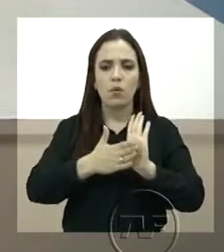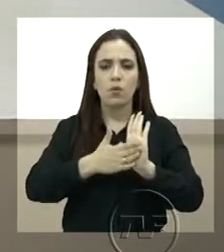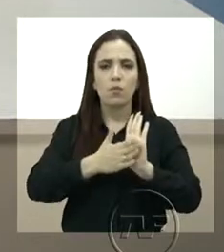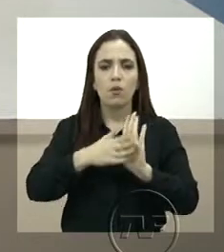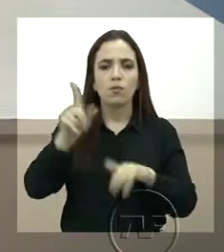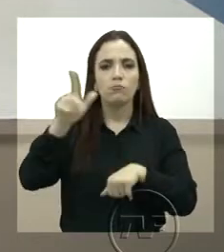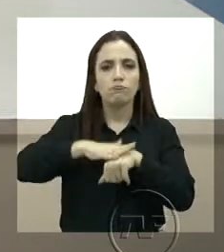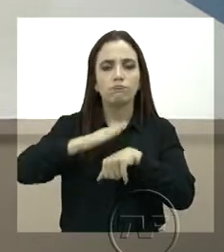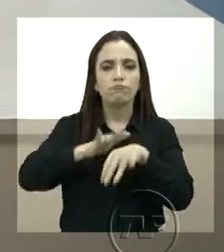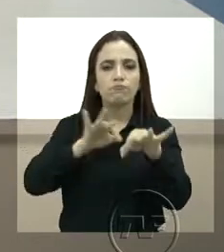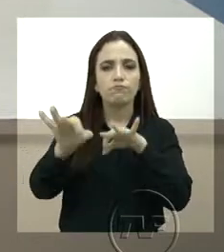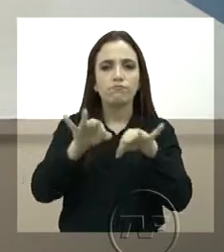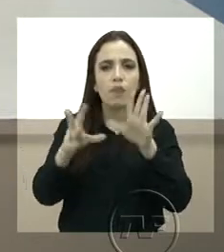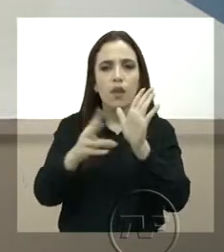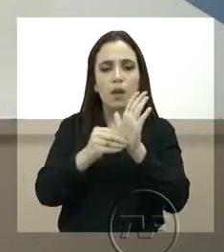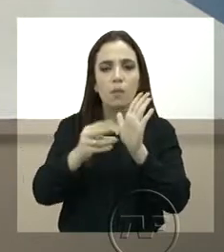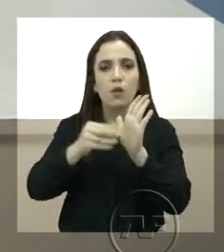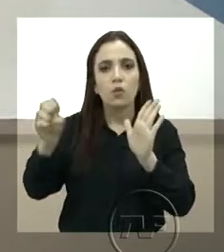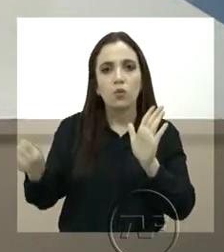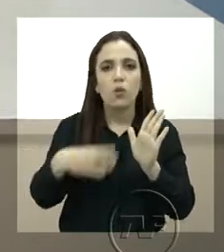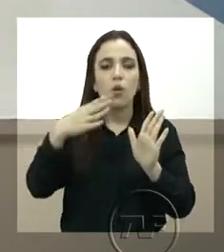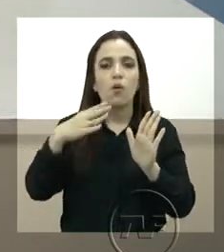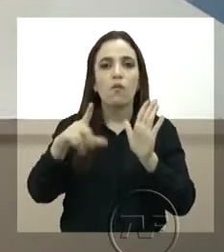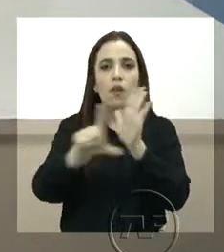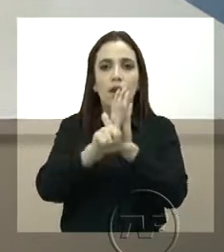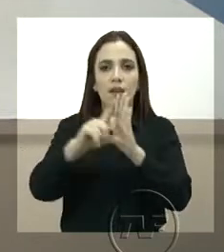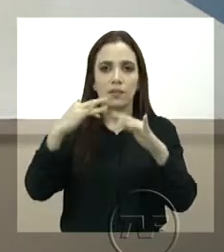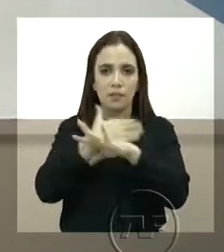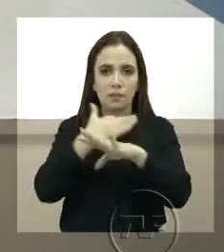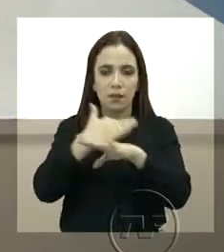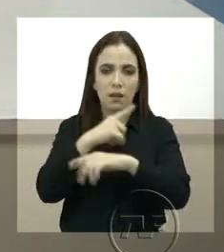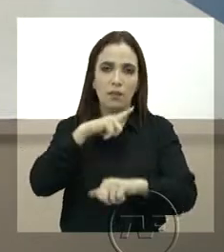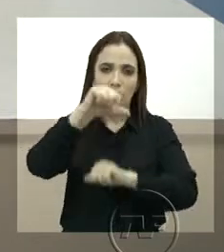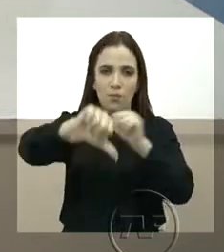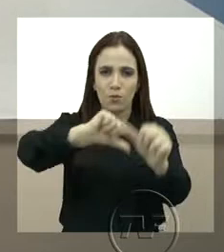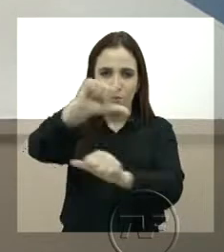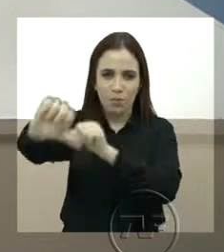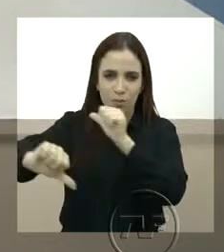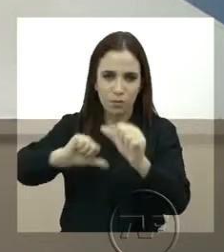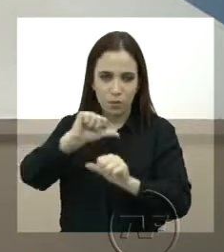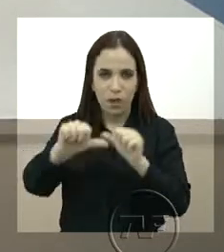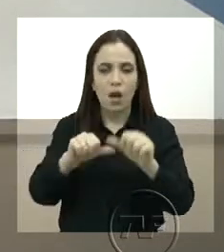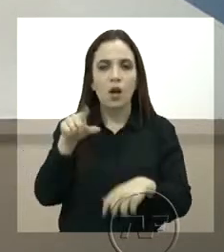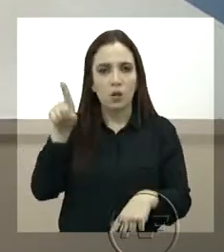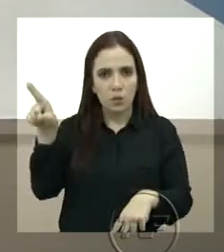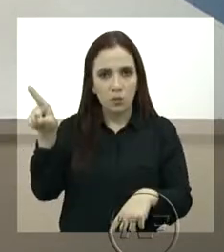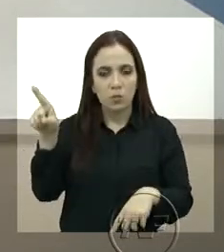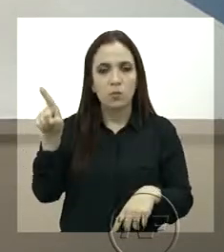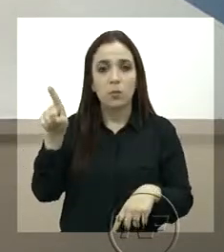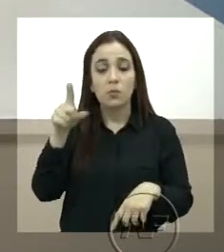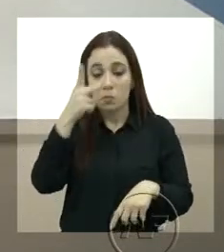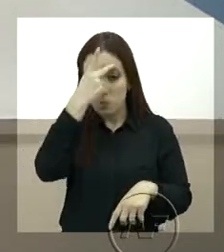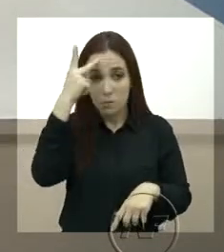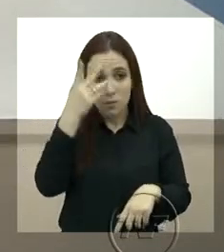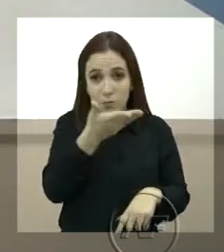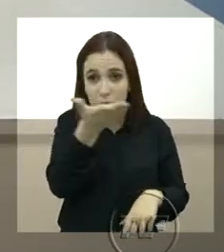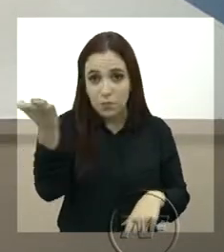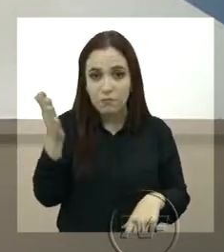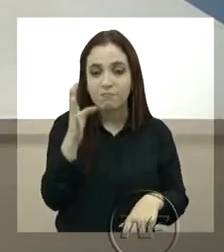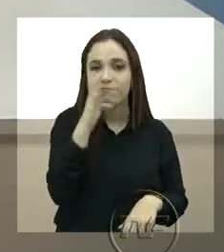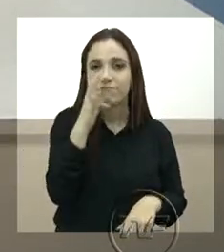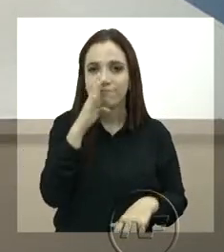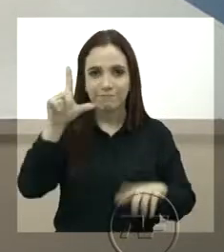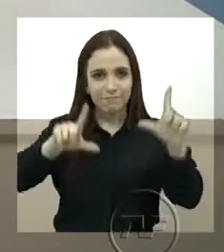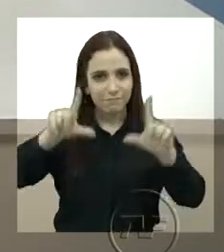sua autoria de emenda ao novo Código da Cidade que está sendo atualizado, vereador, e você também, telespectador, aqui na Câmara Municipal